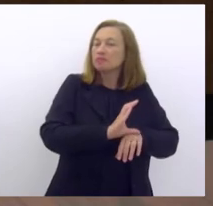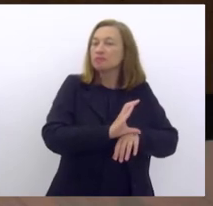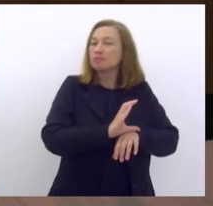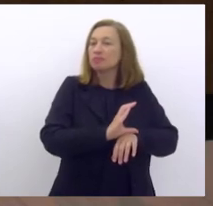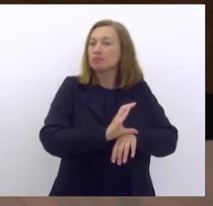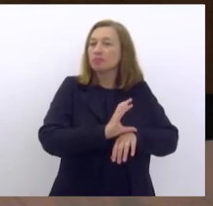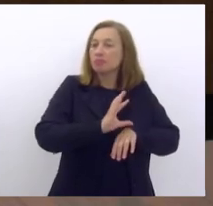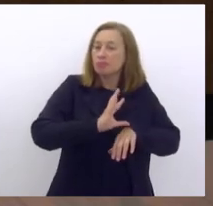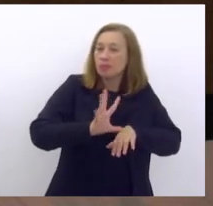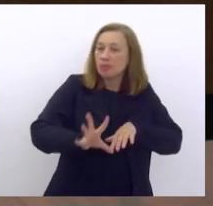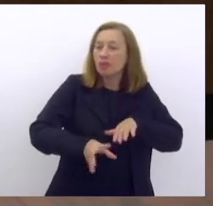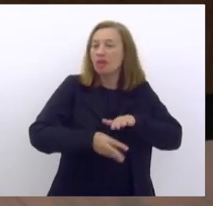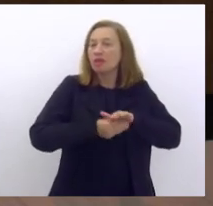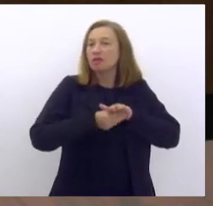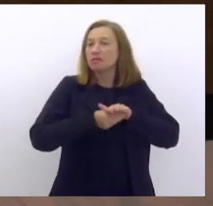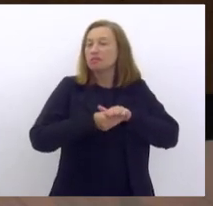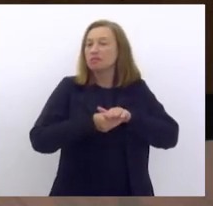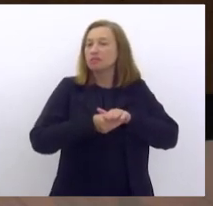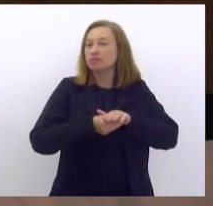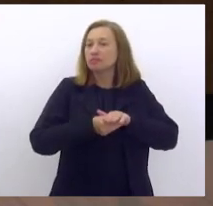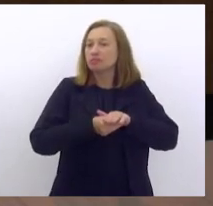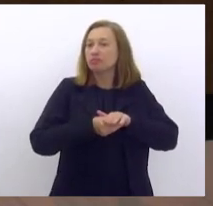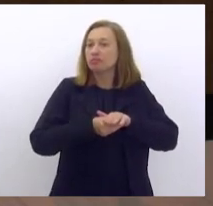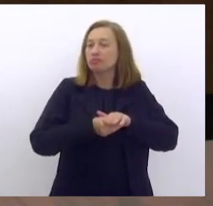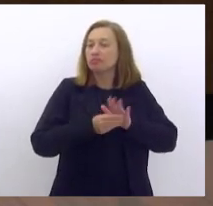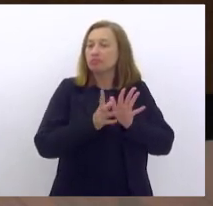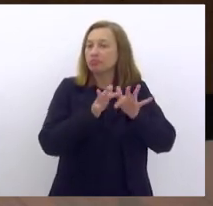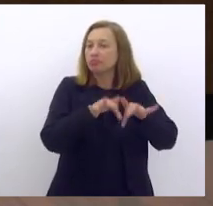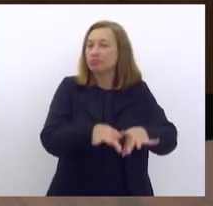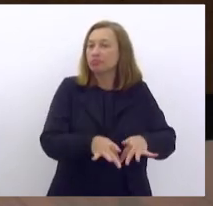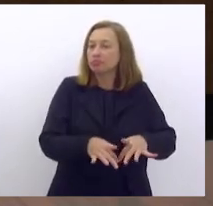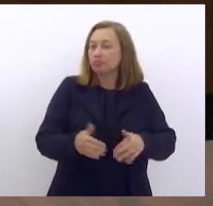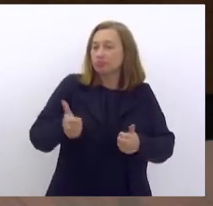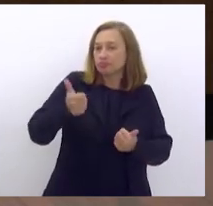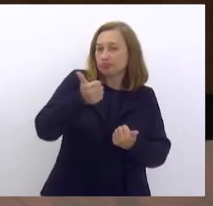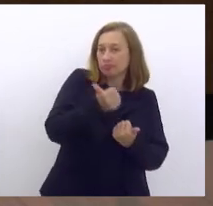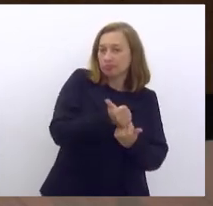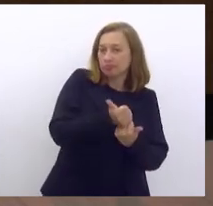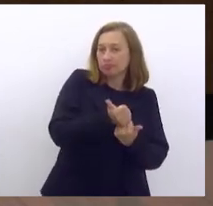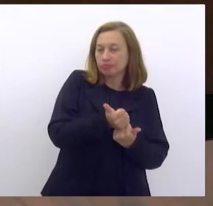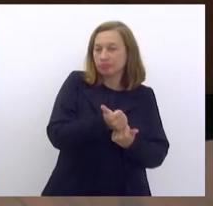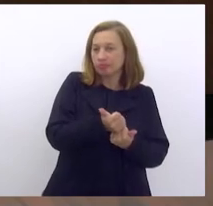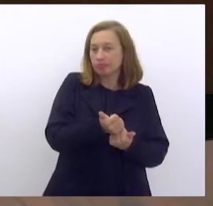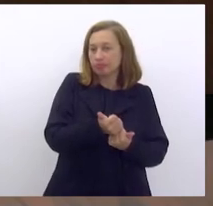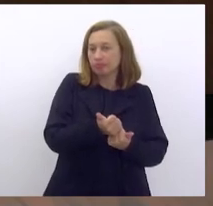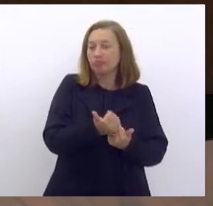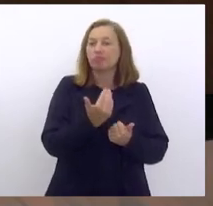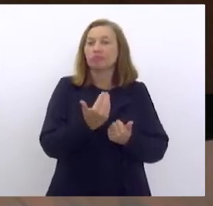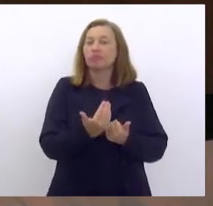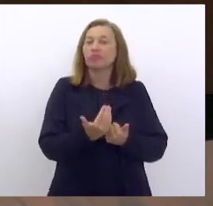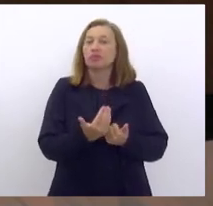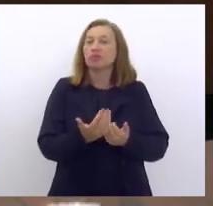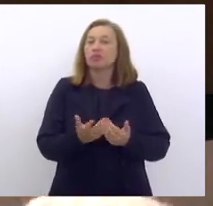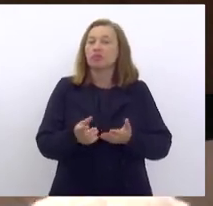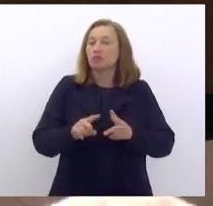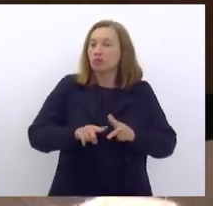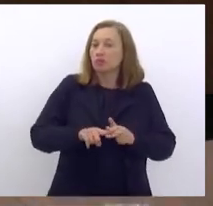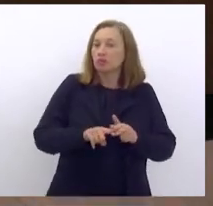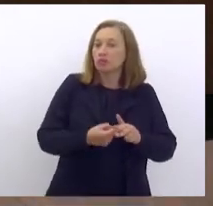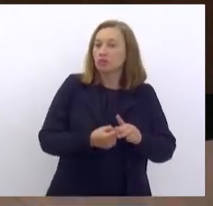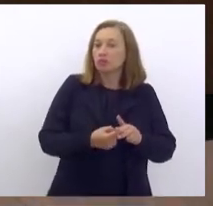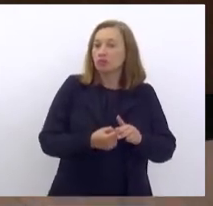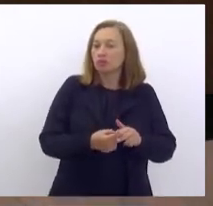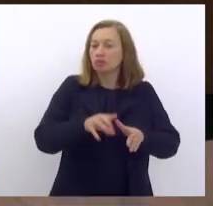constitucionalidade, com emendas, concluindo por substitutivo. Foi alterada, feita a